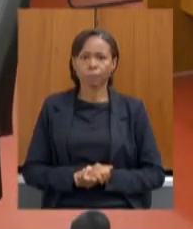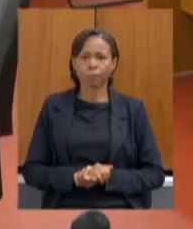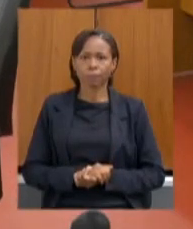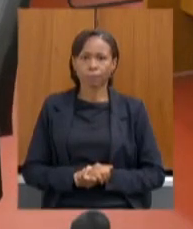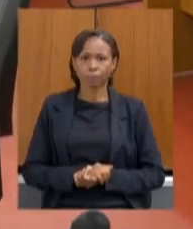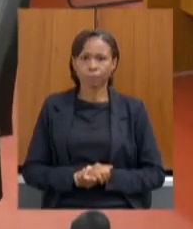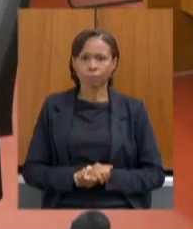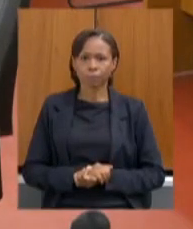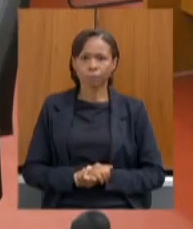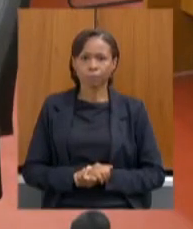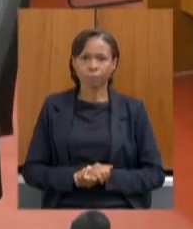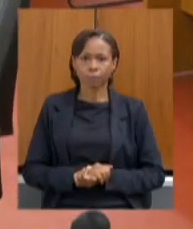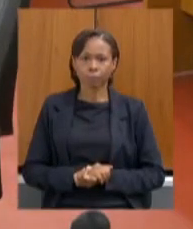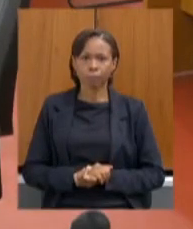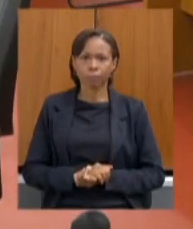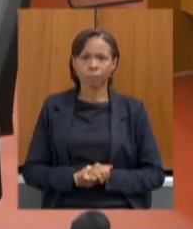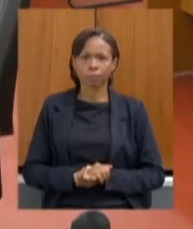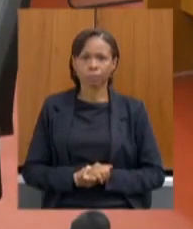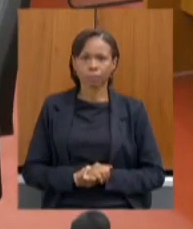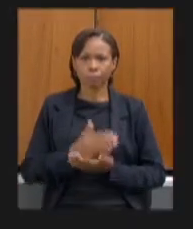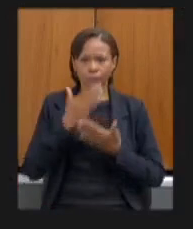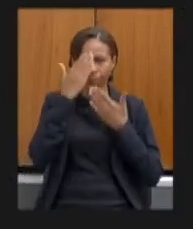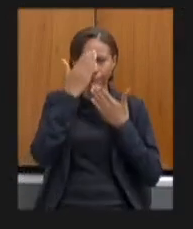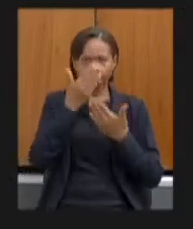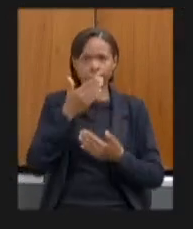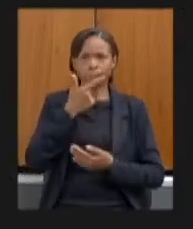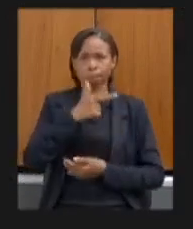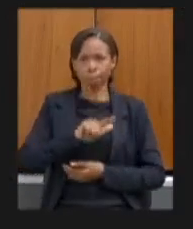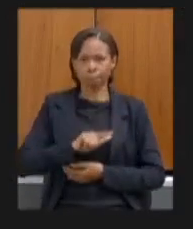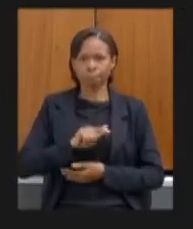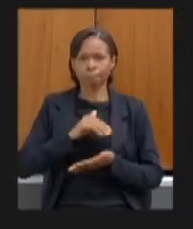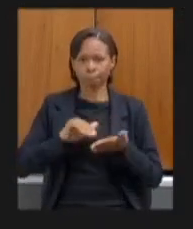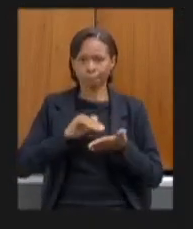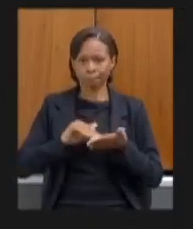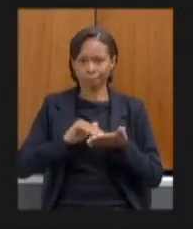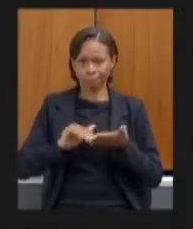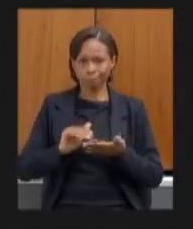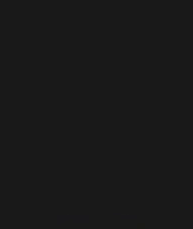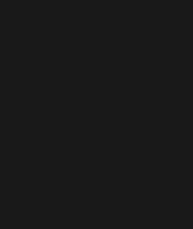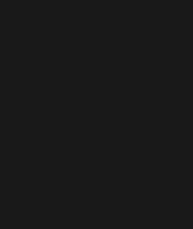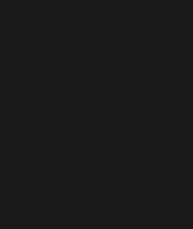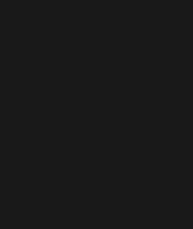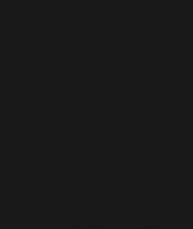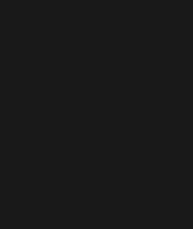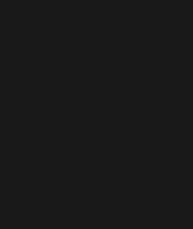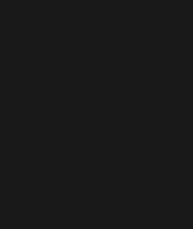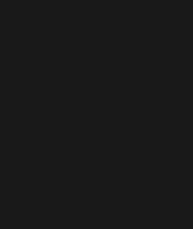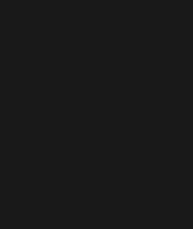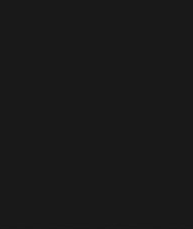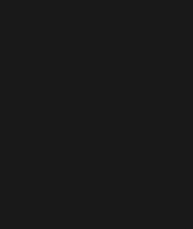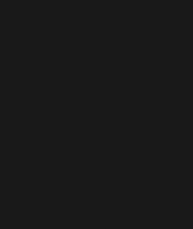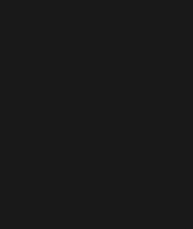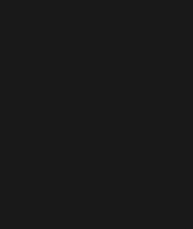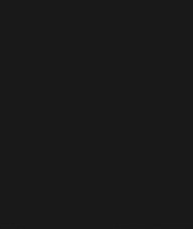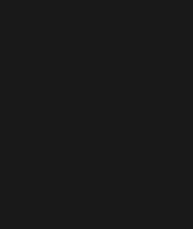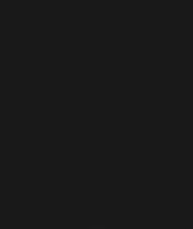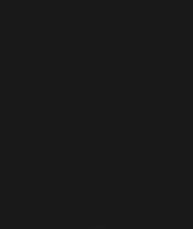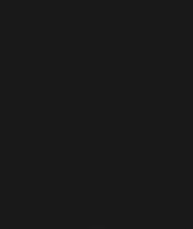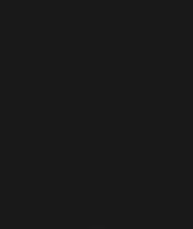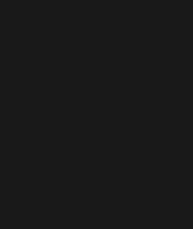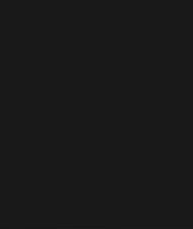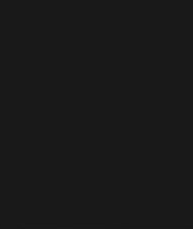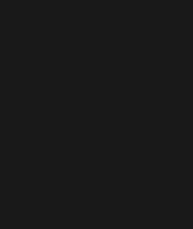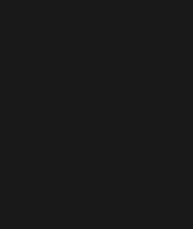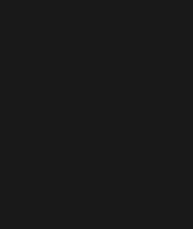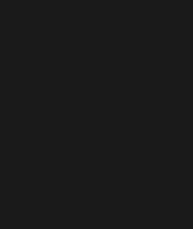Presidente, eu quero agradecer mais uma vez ao secretário, que a sua fala, secretário, senhor afirma algo que eu quero registrar aqui no nome do nosso bloco, do